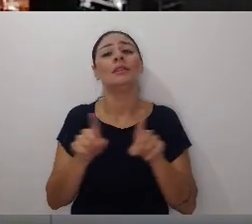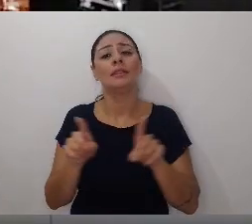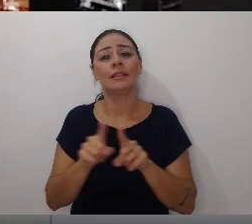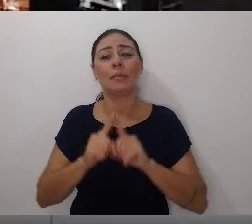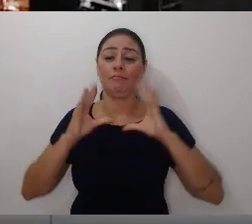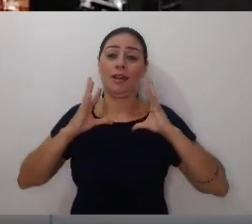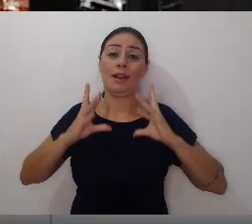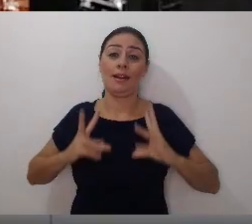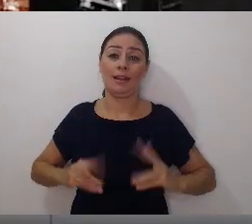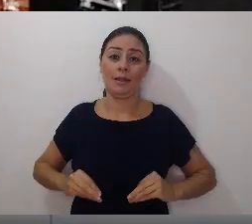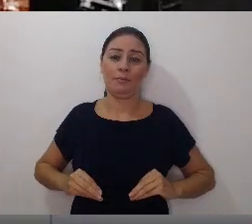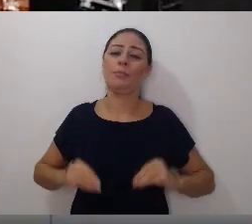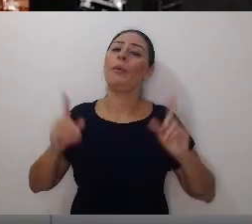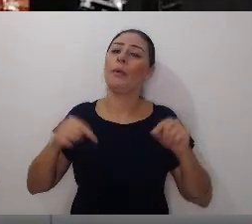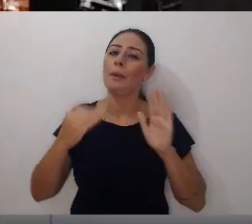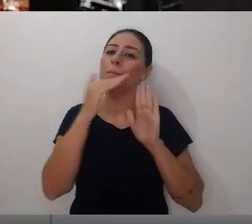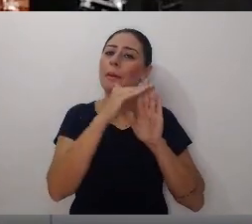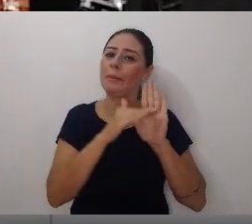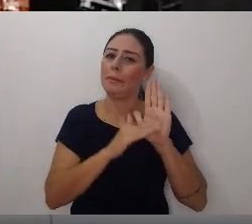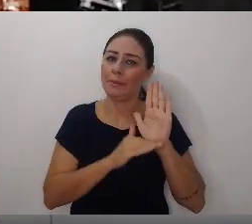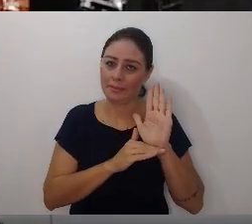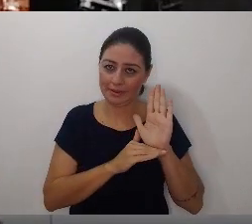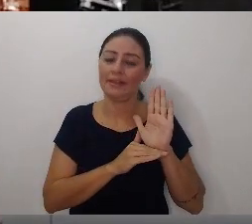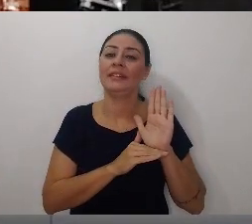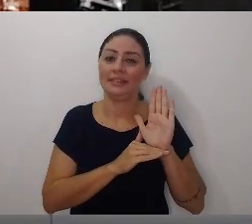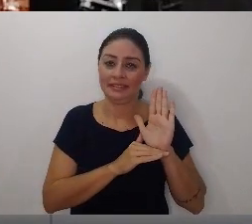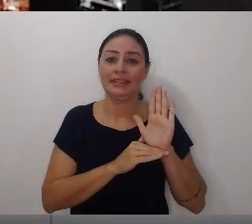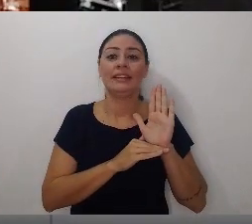os combinados. Os hábitos de higiene, colocar